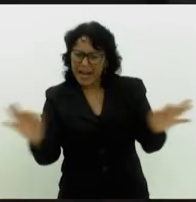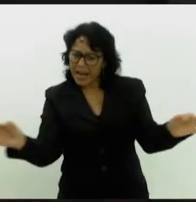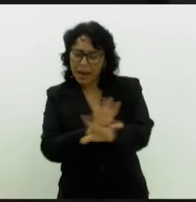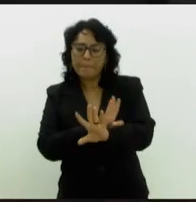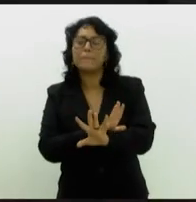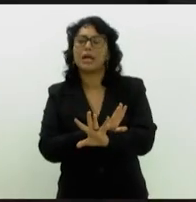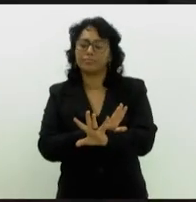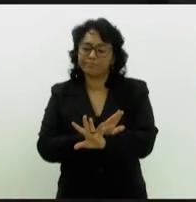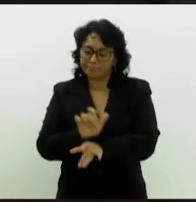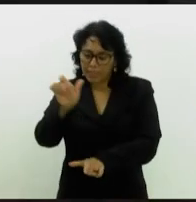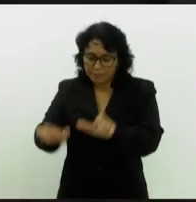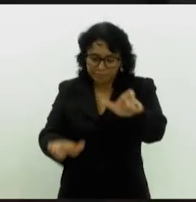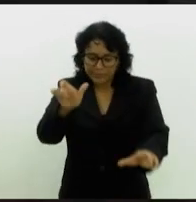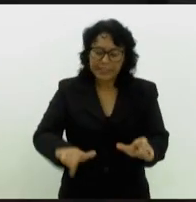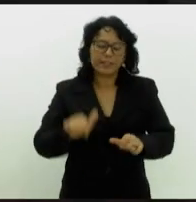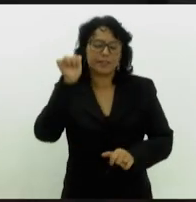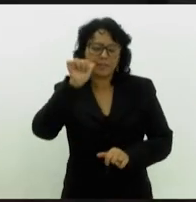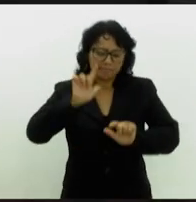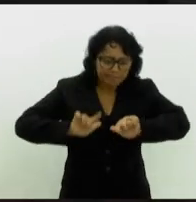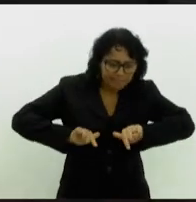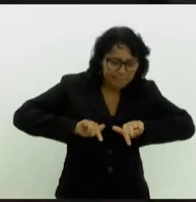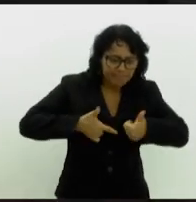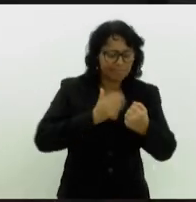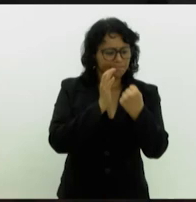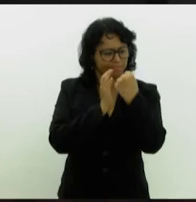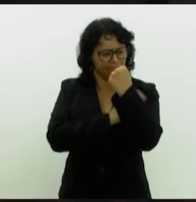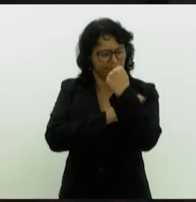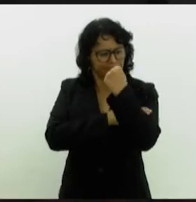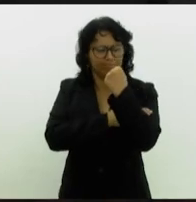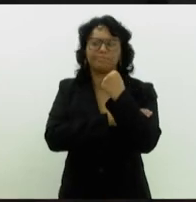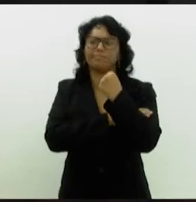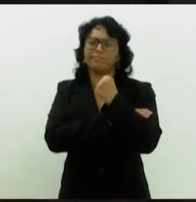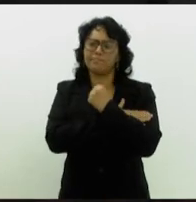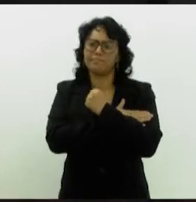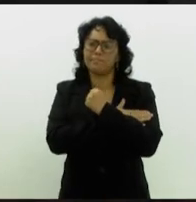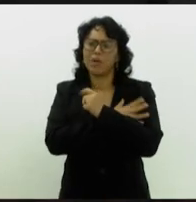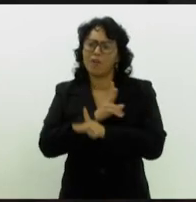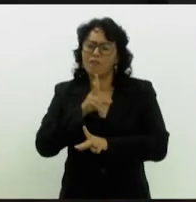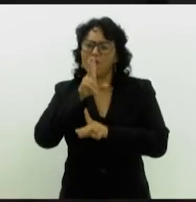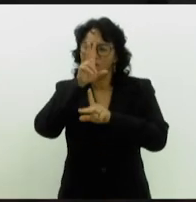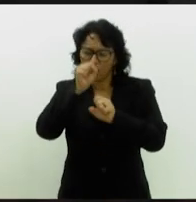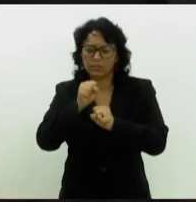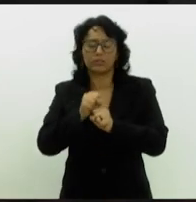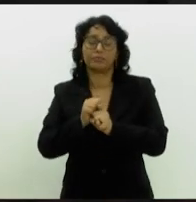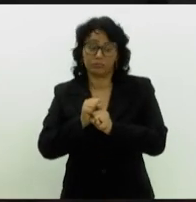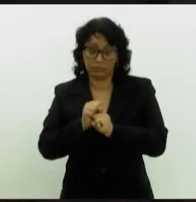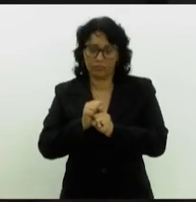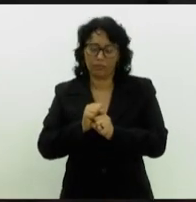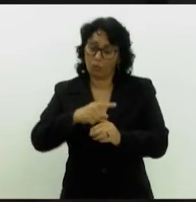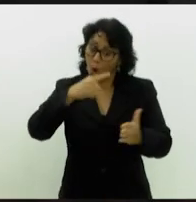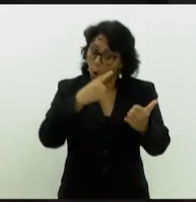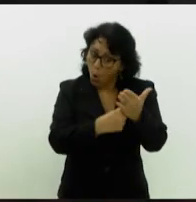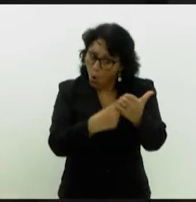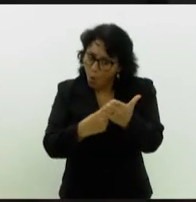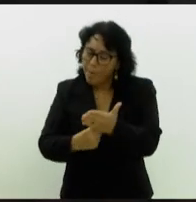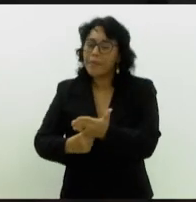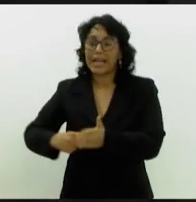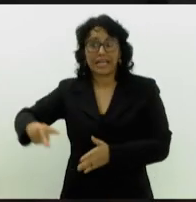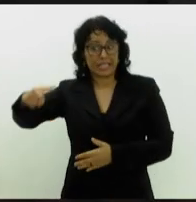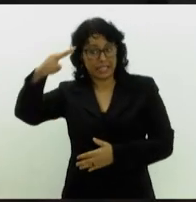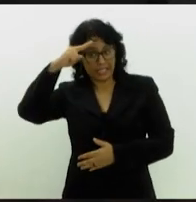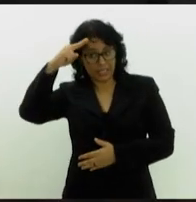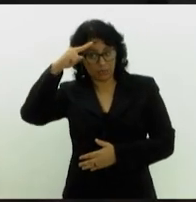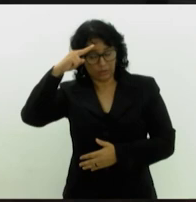capacidade que as mulheres têm então aqui parabenizar a advogada e firmar o convite segunda-feira às